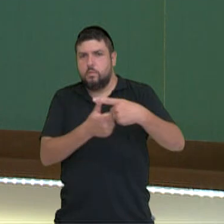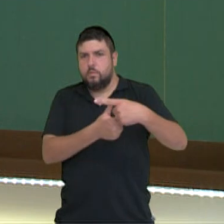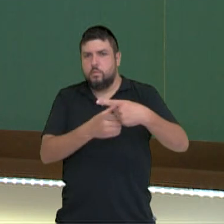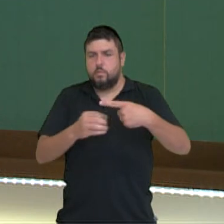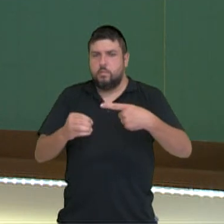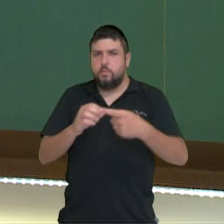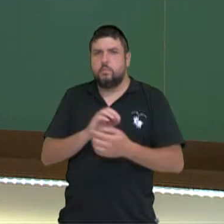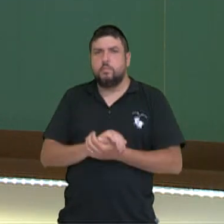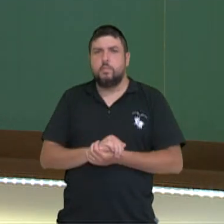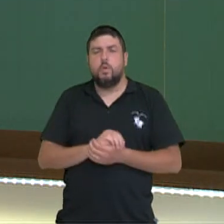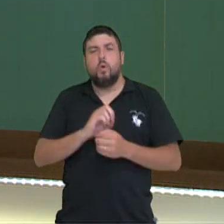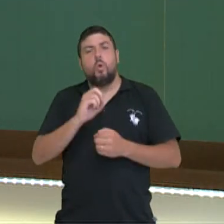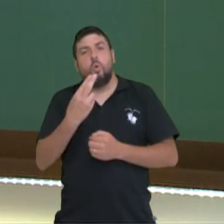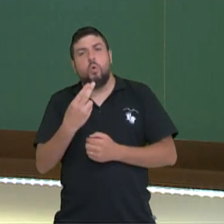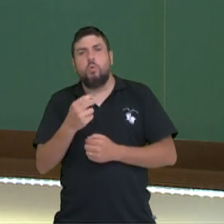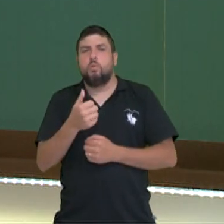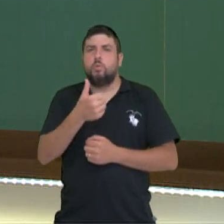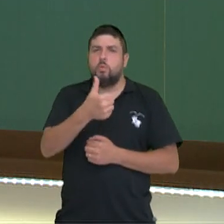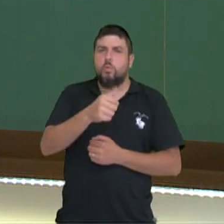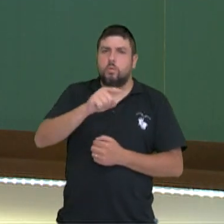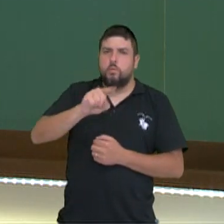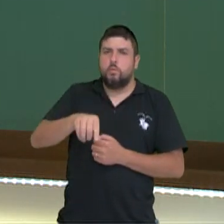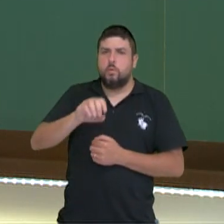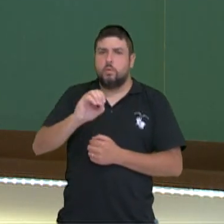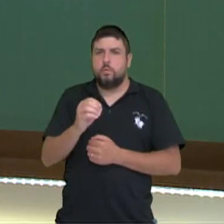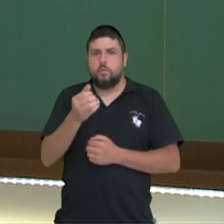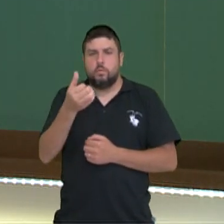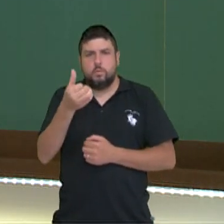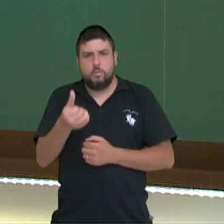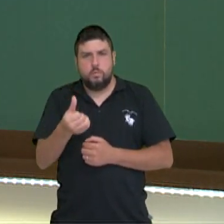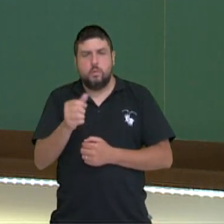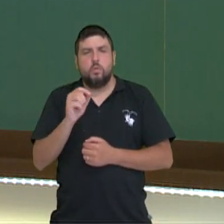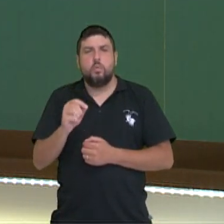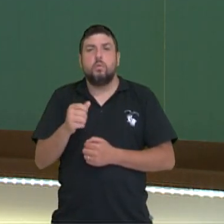por 1,06, que vai me dar um total de R$